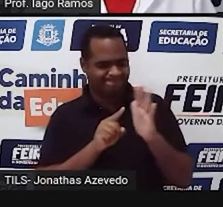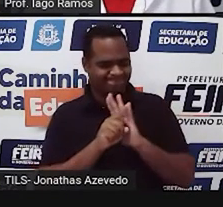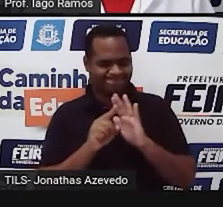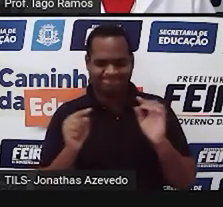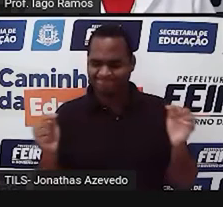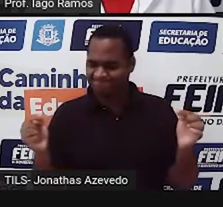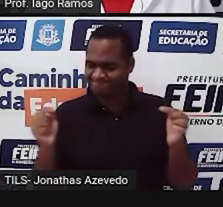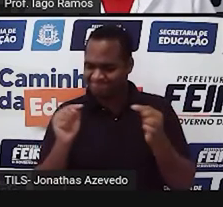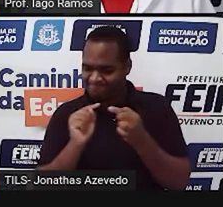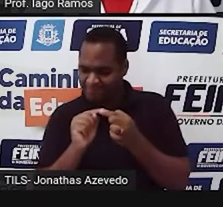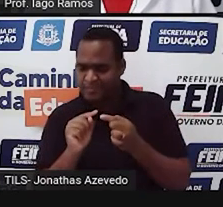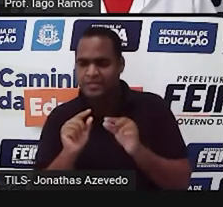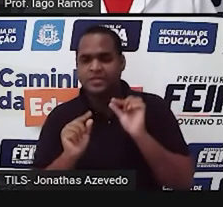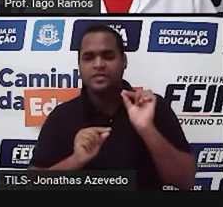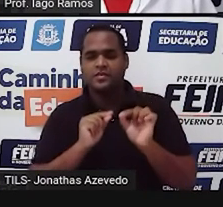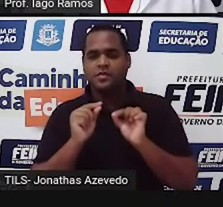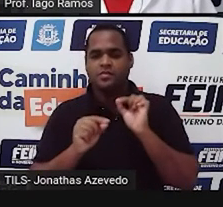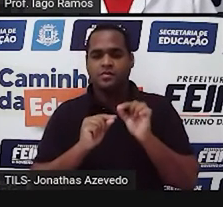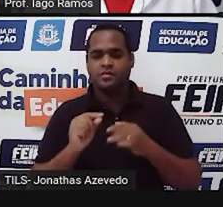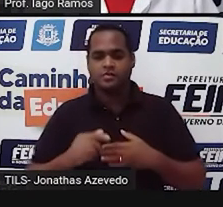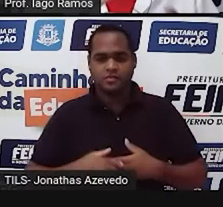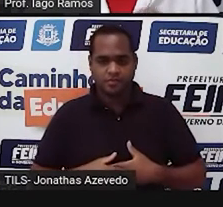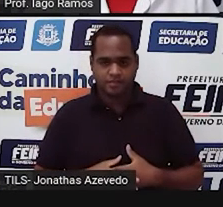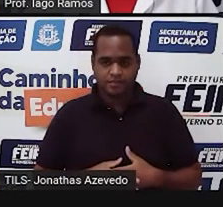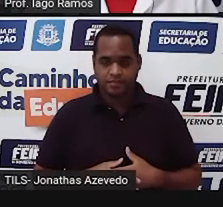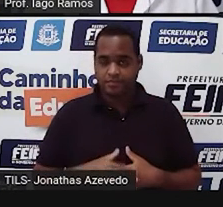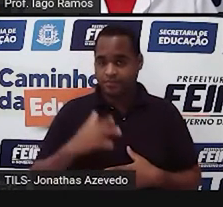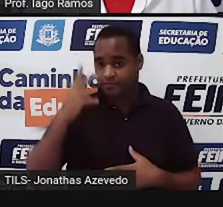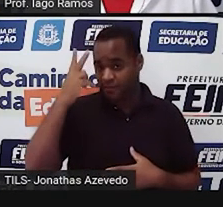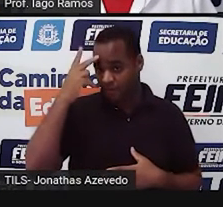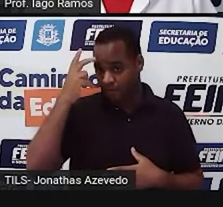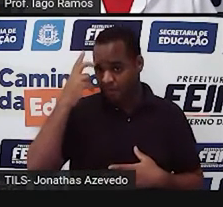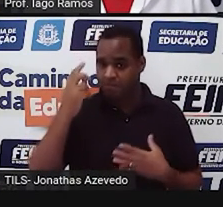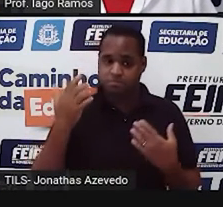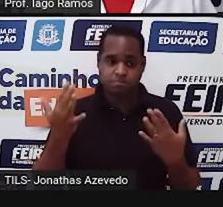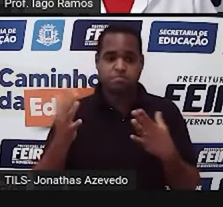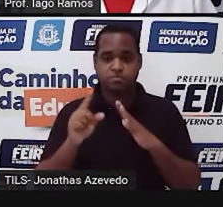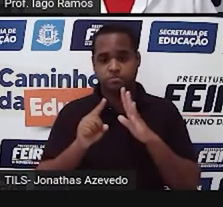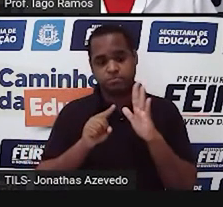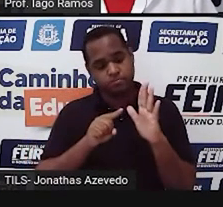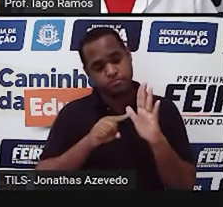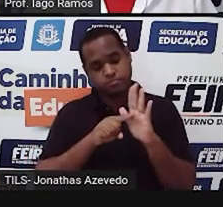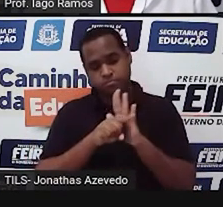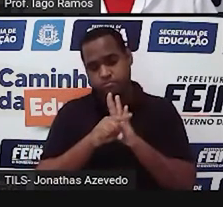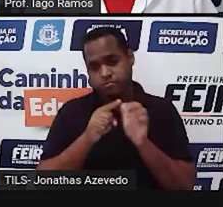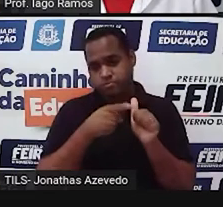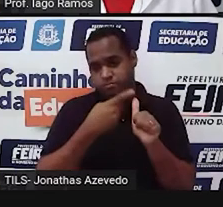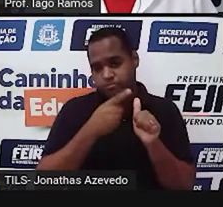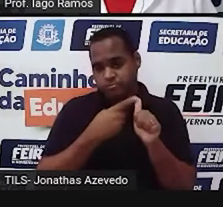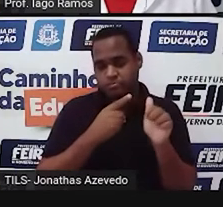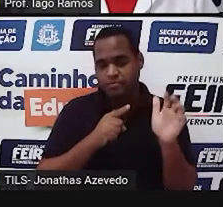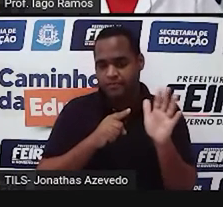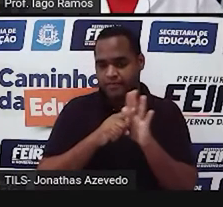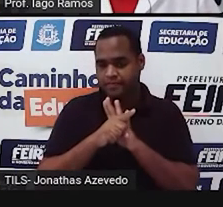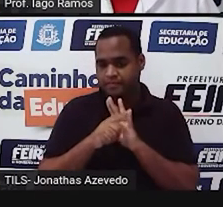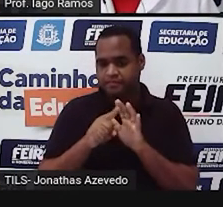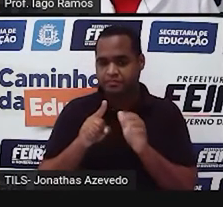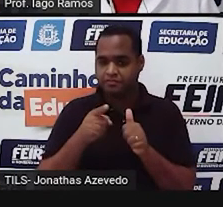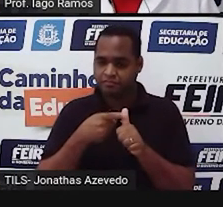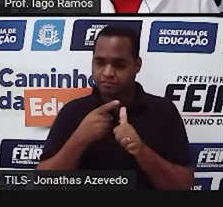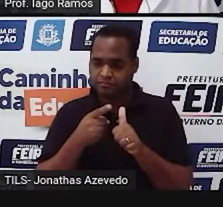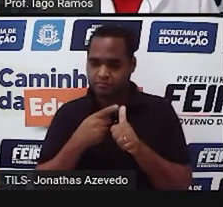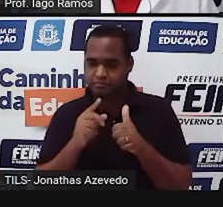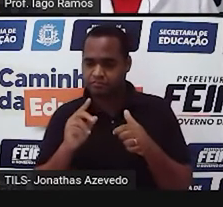Olha que coisa interessante né o mais normal vamos dizer assim é o professor ou a professora